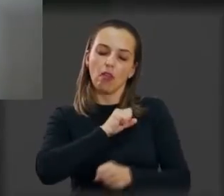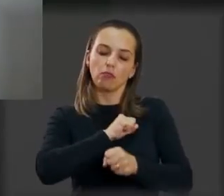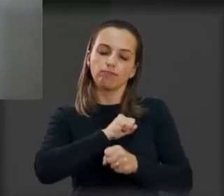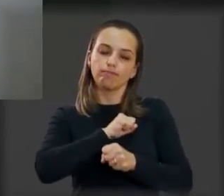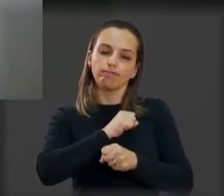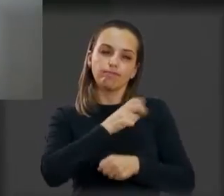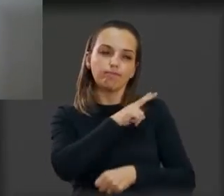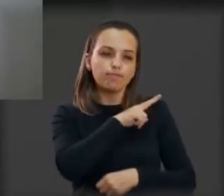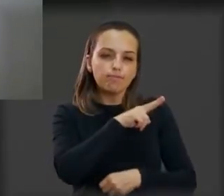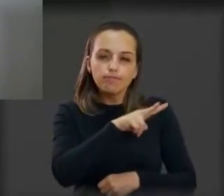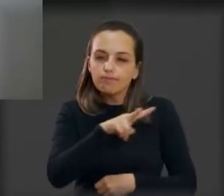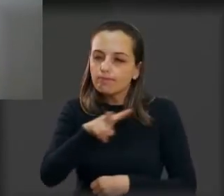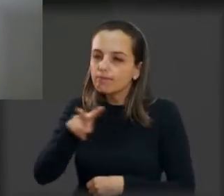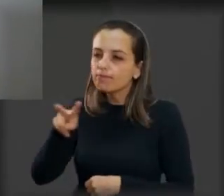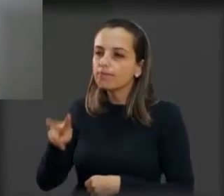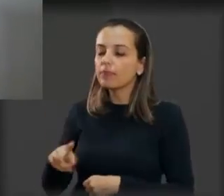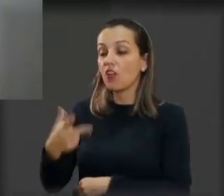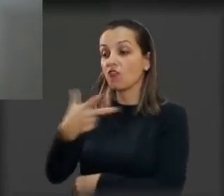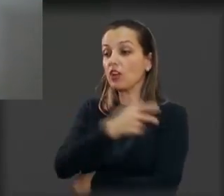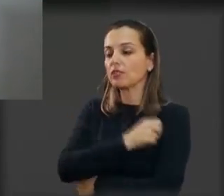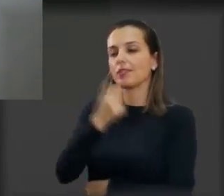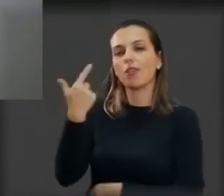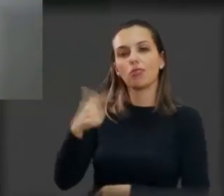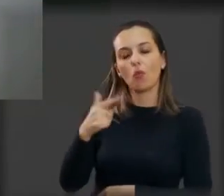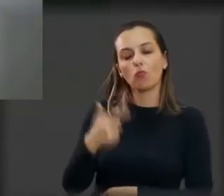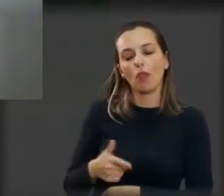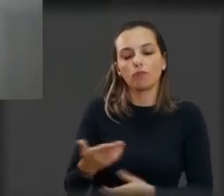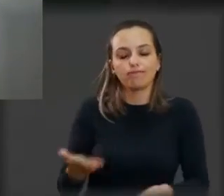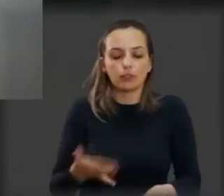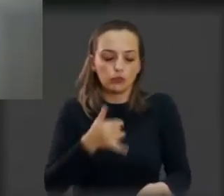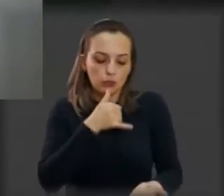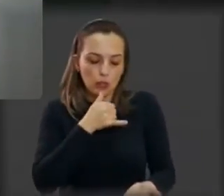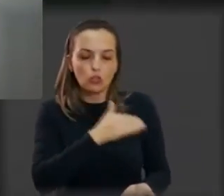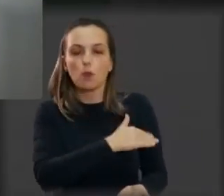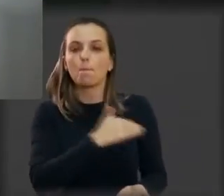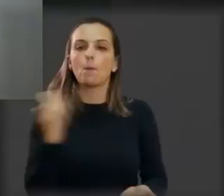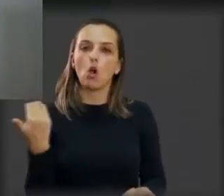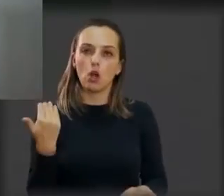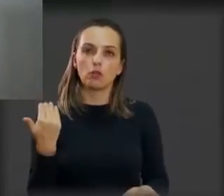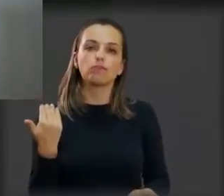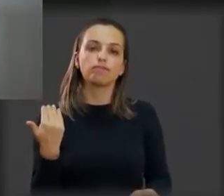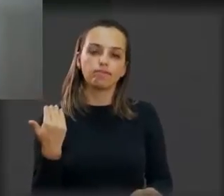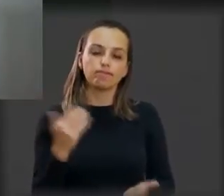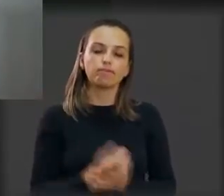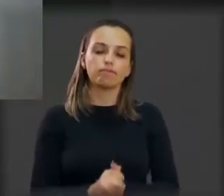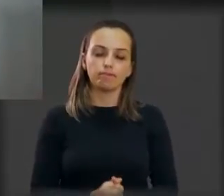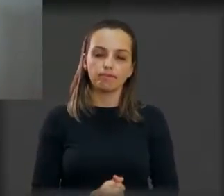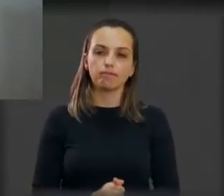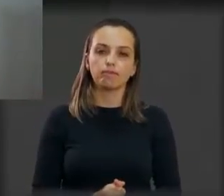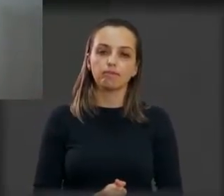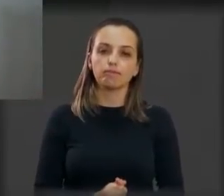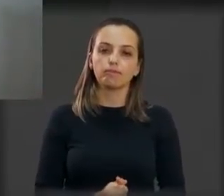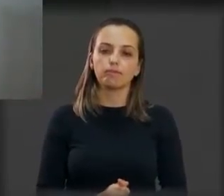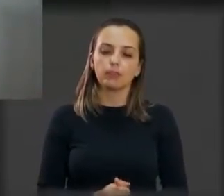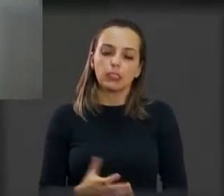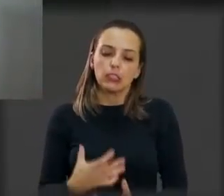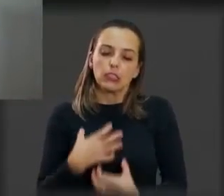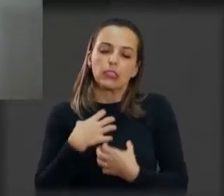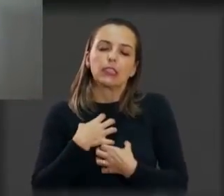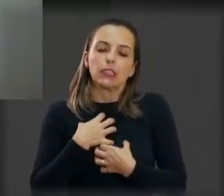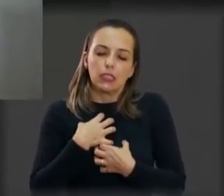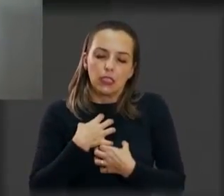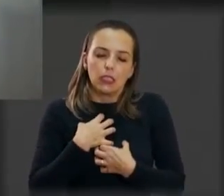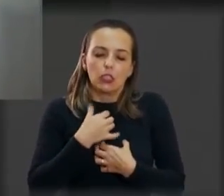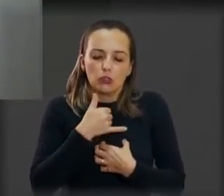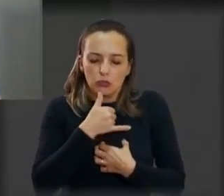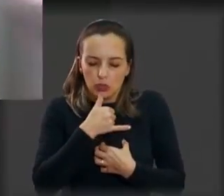Covid-19, não imunizado, infelizmente, mais uma vítima dessa fatalidade que tem sido a pandemia. Todo o meu sentimento